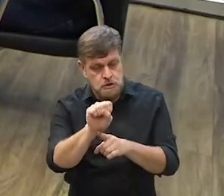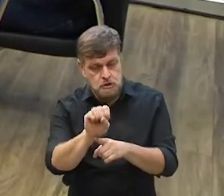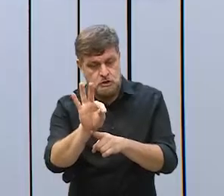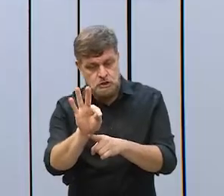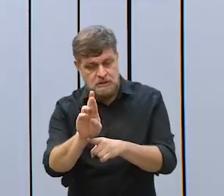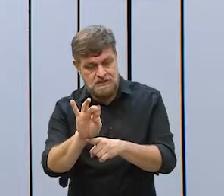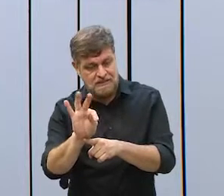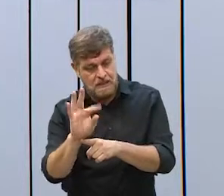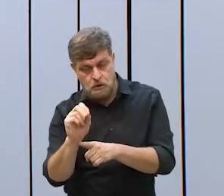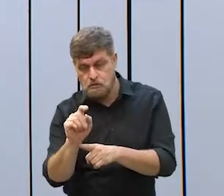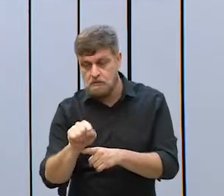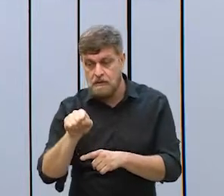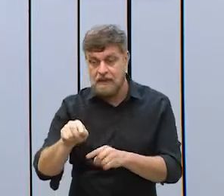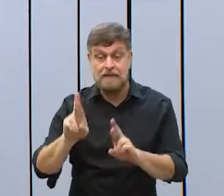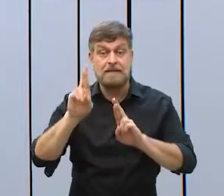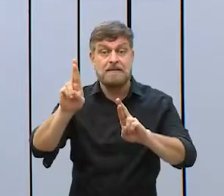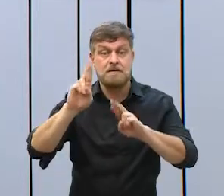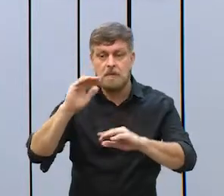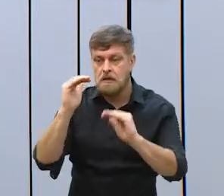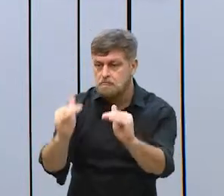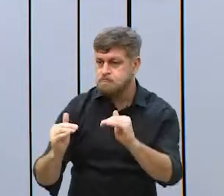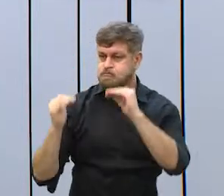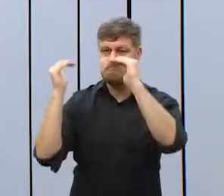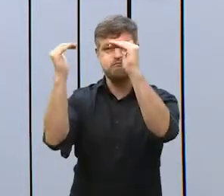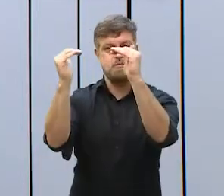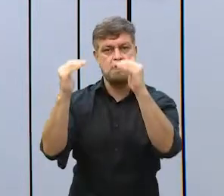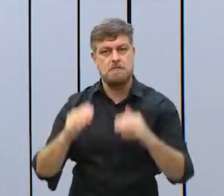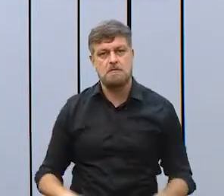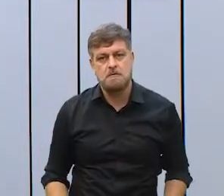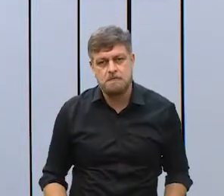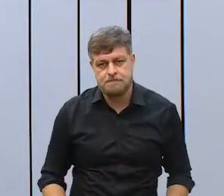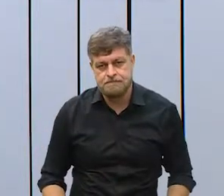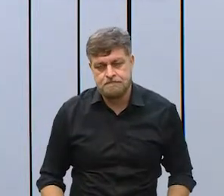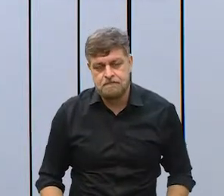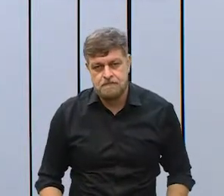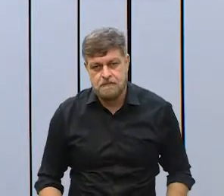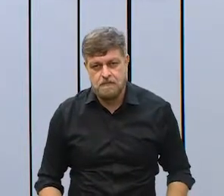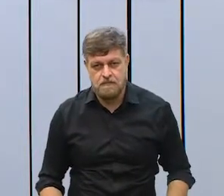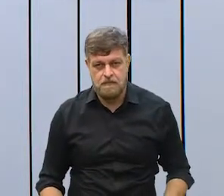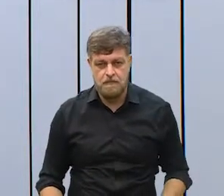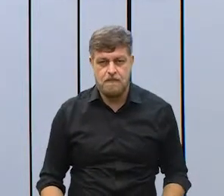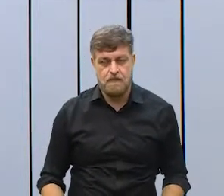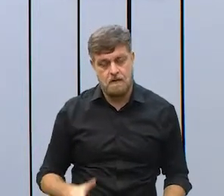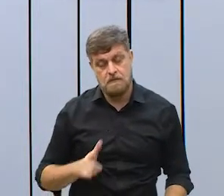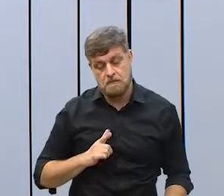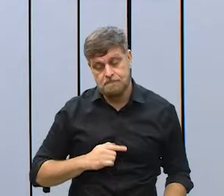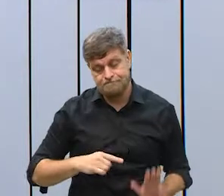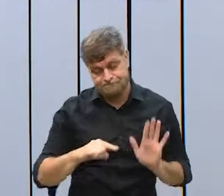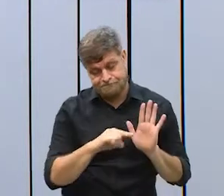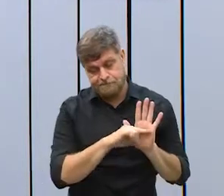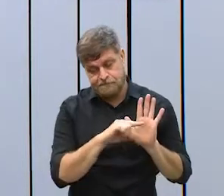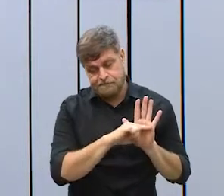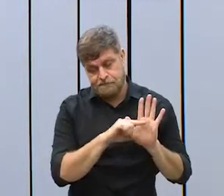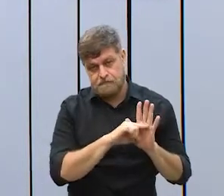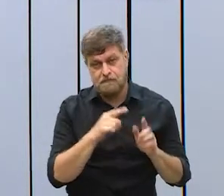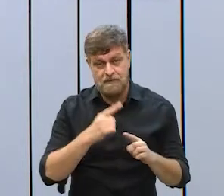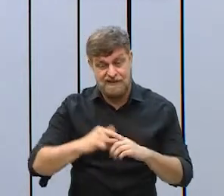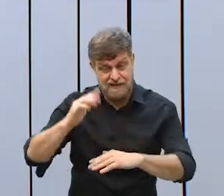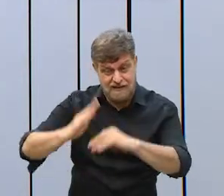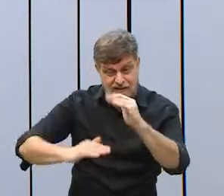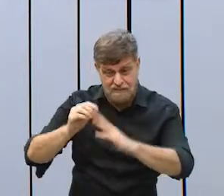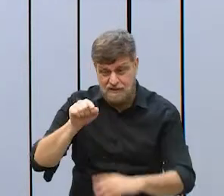eles esperam algo a mais de um distrito, tá? Então, esse ponto, assim, é negativo, porque na